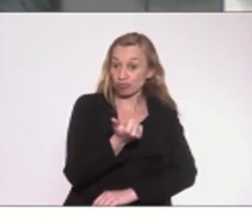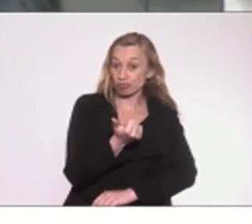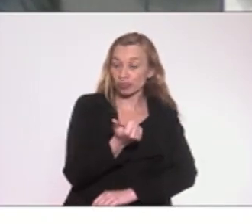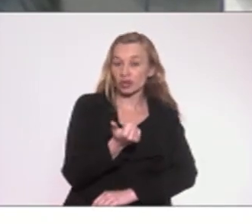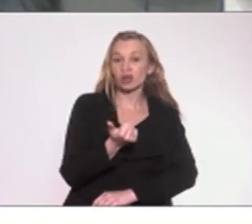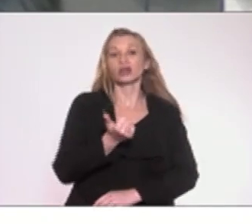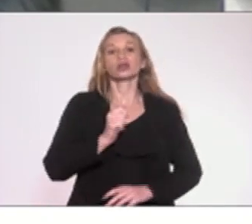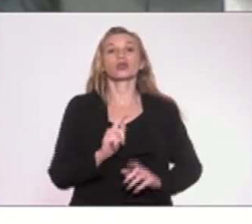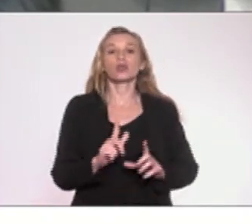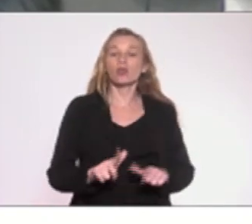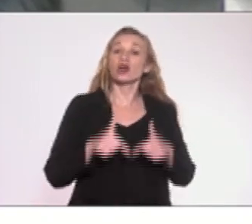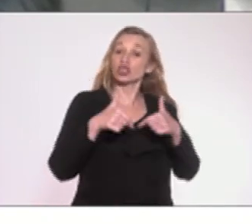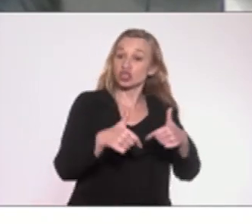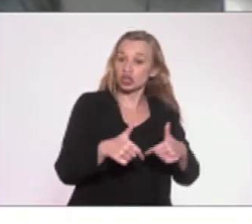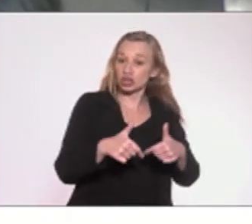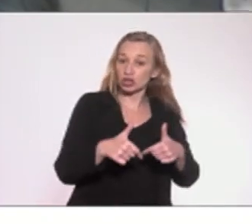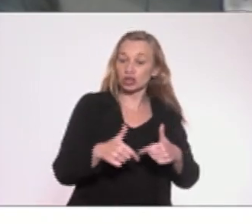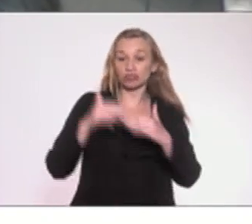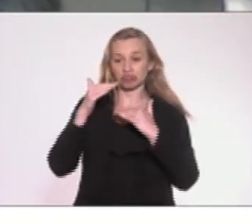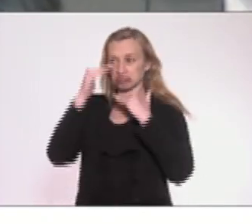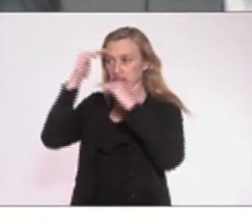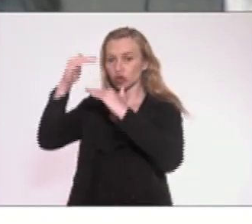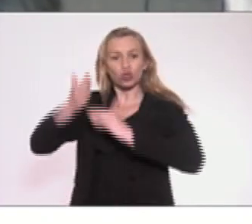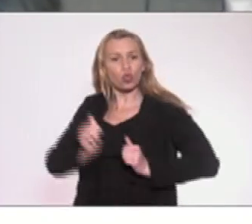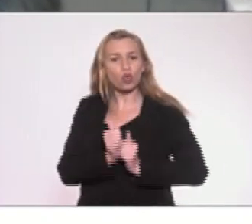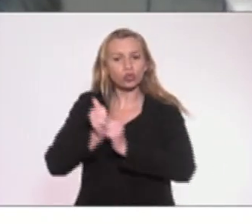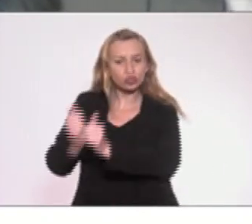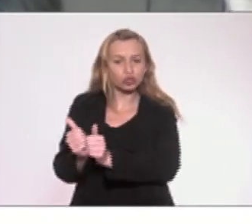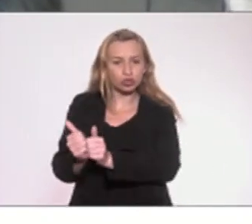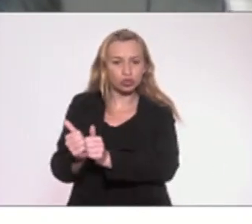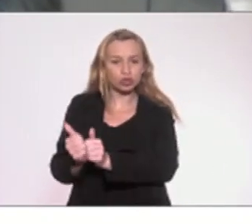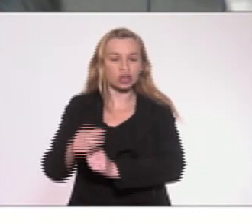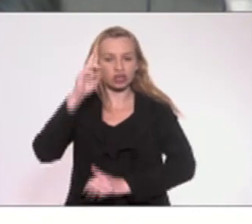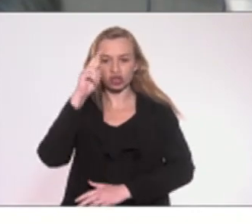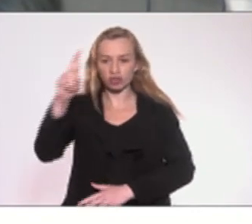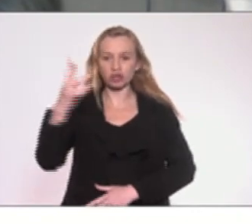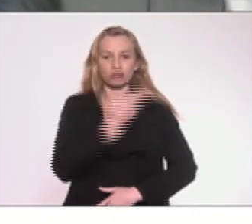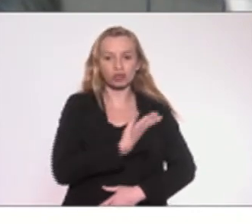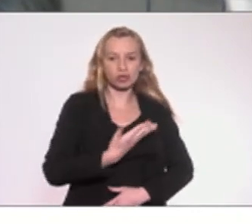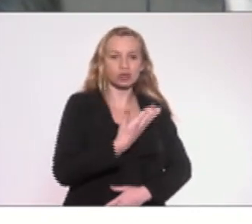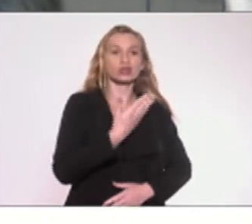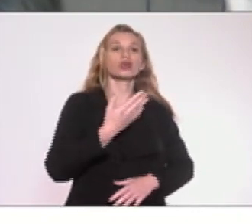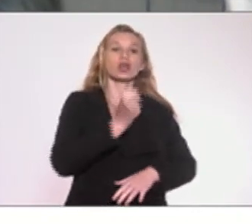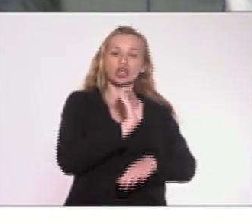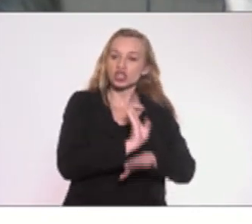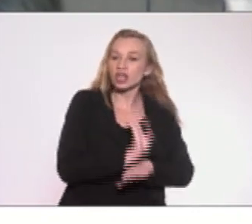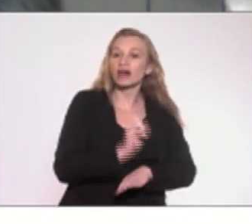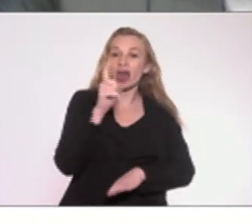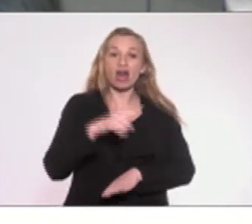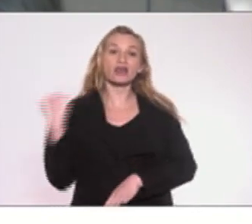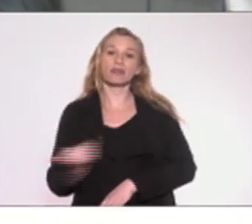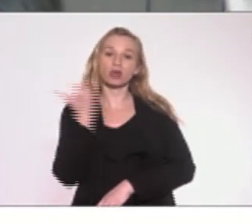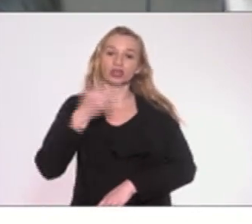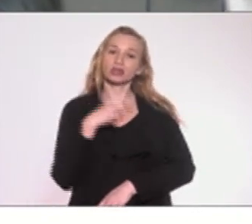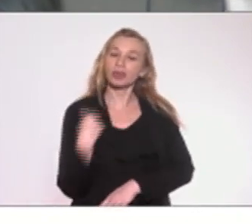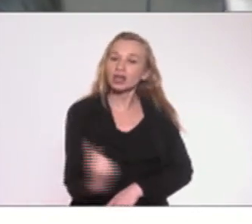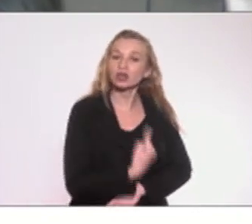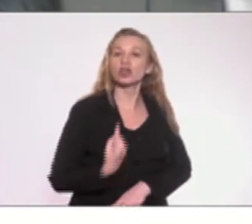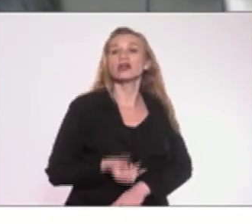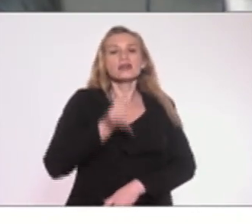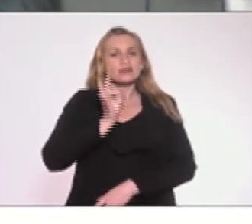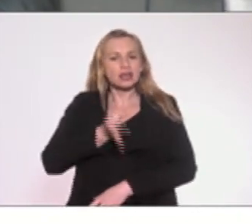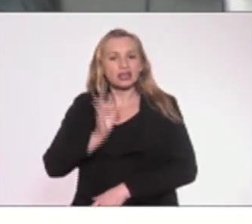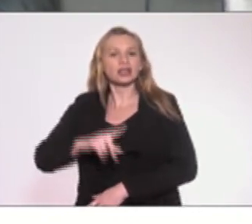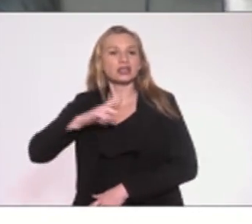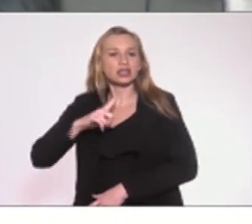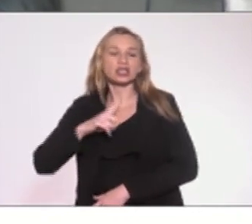essa forma que Vossa Excelência conduz a chefia do nosso Estado, para nós é muito importante, e tenho certeza